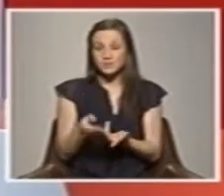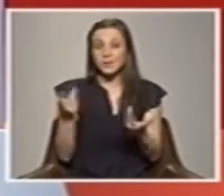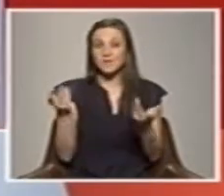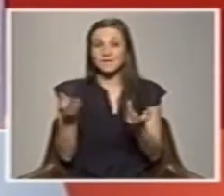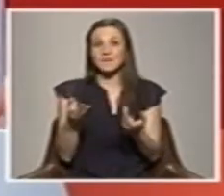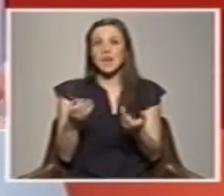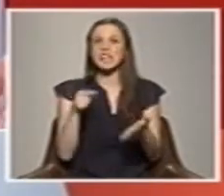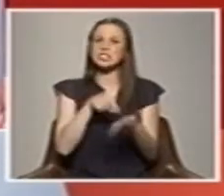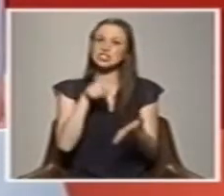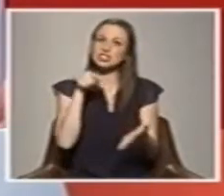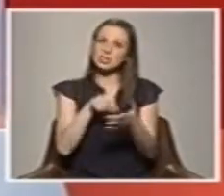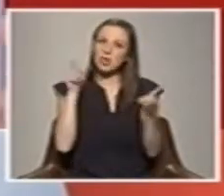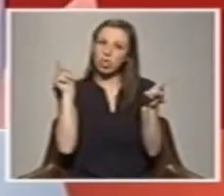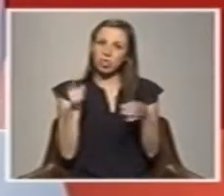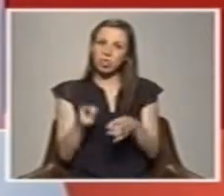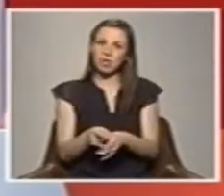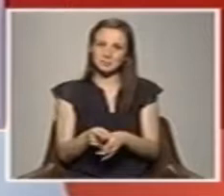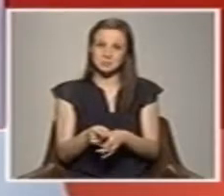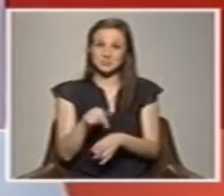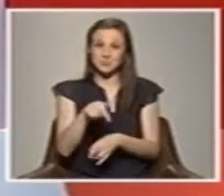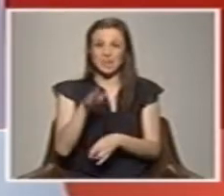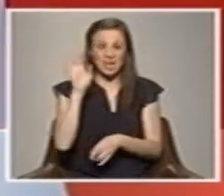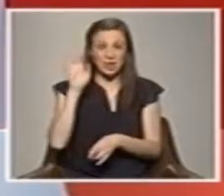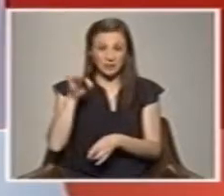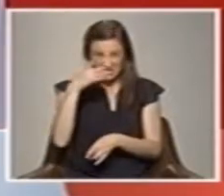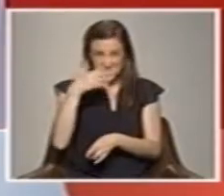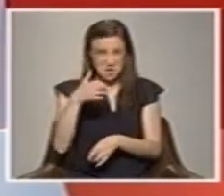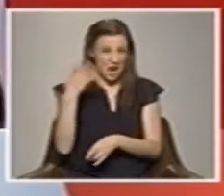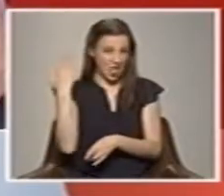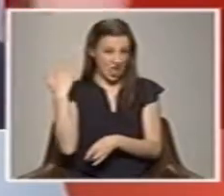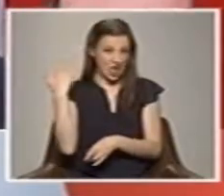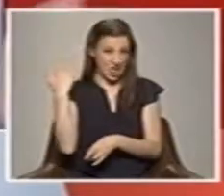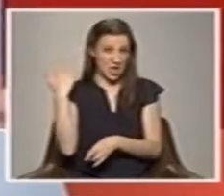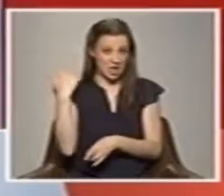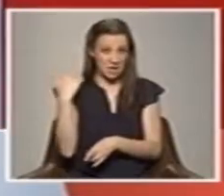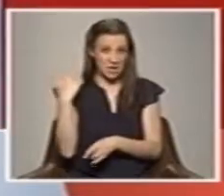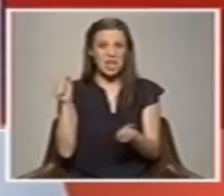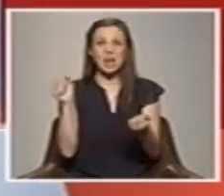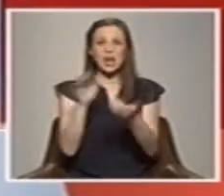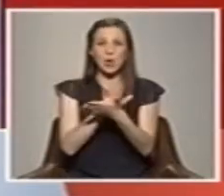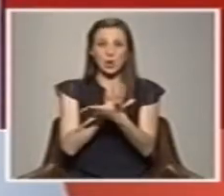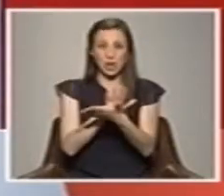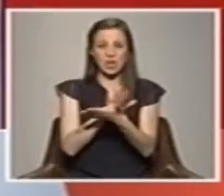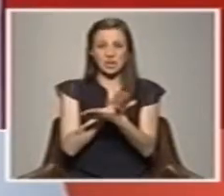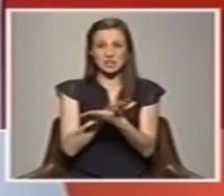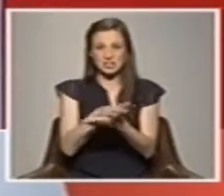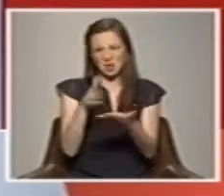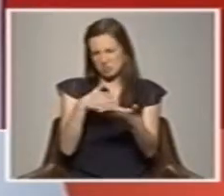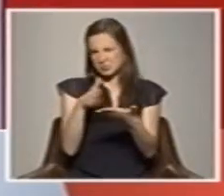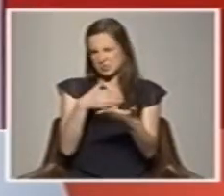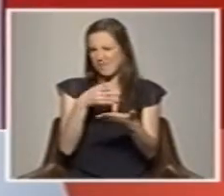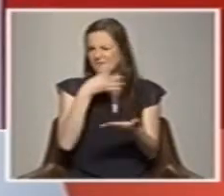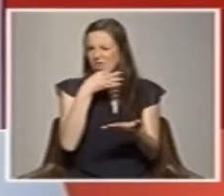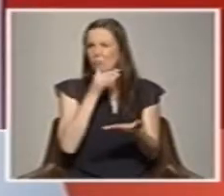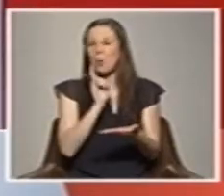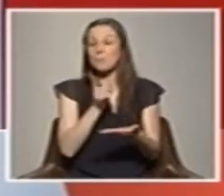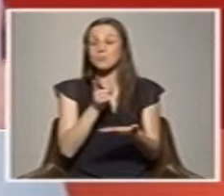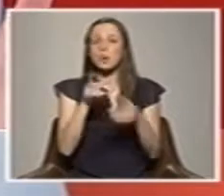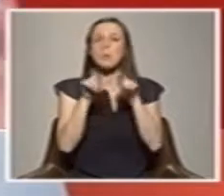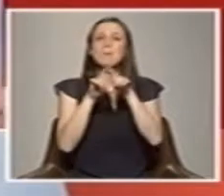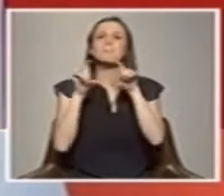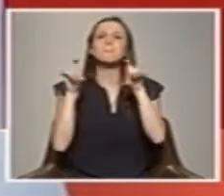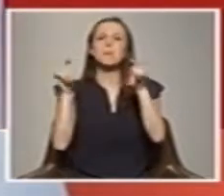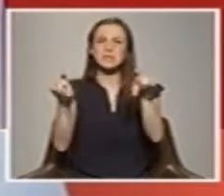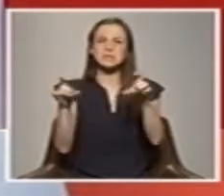exigência. Inclusive, ainda este fim de semana, uma das revistas, dos jornais diários, falava de uma empresa